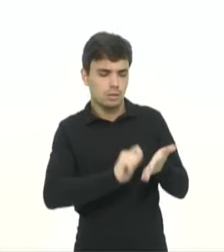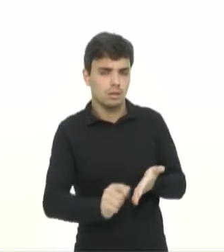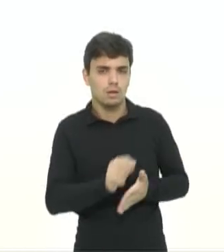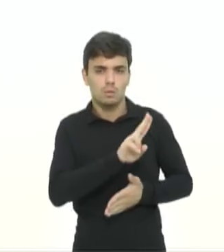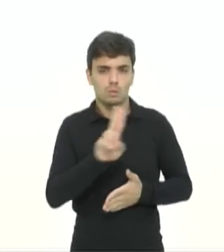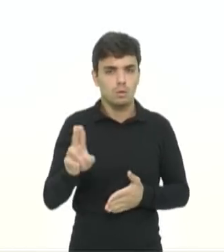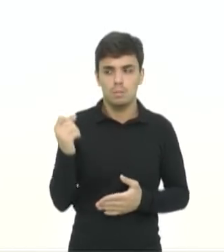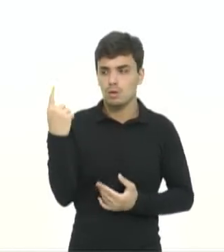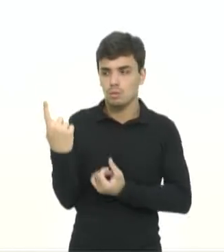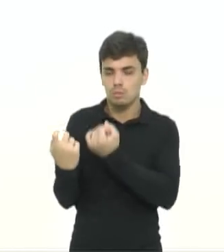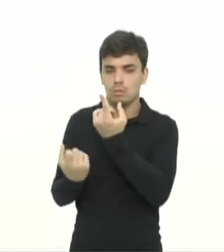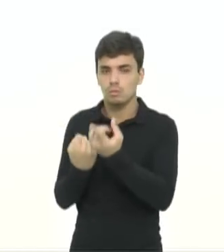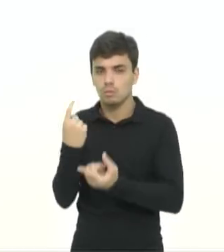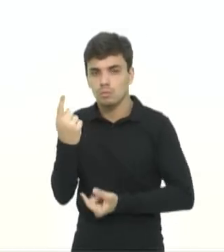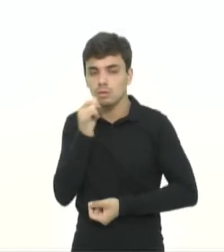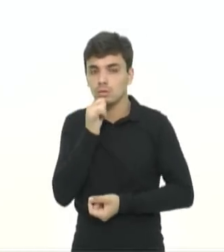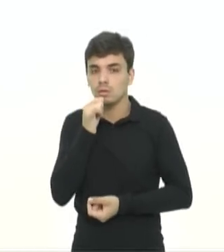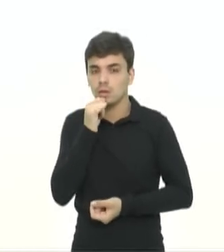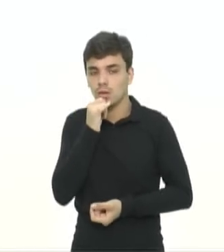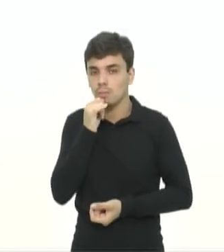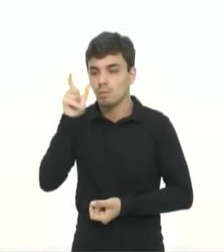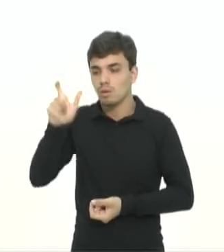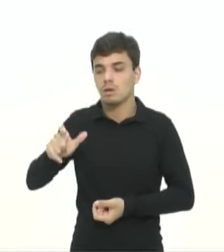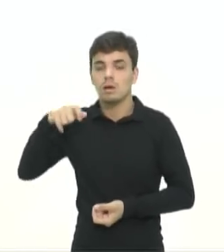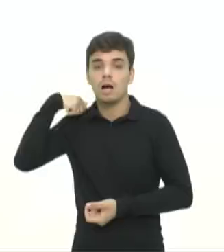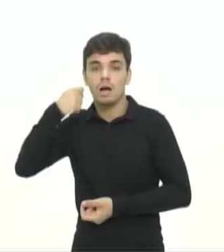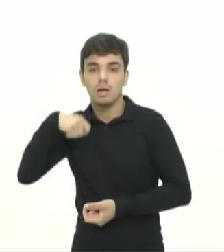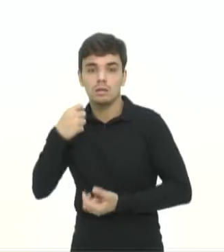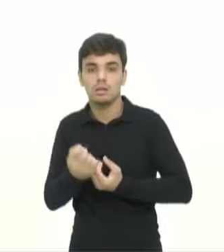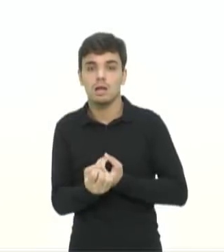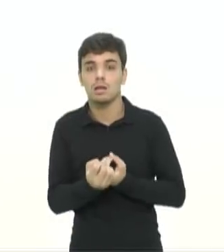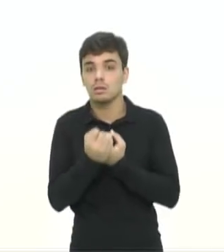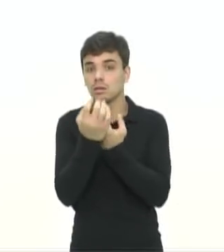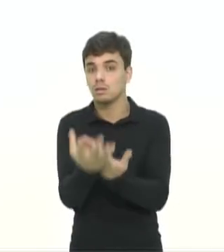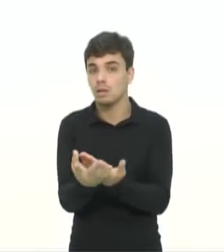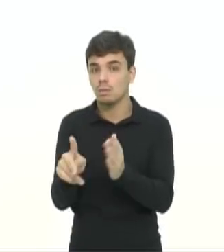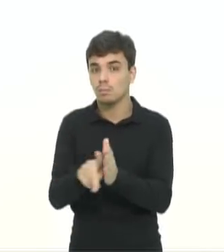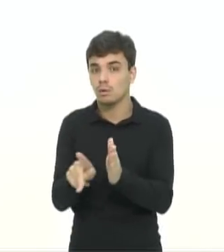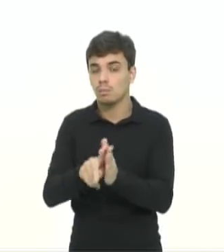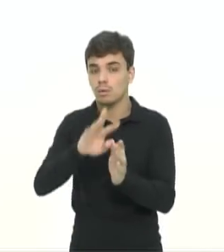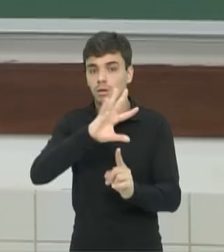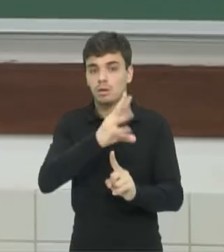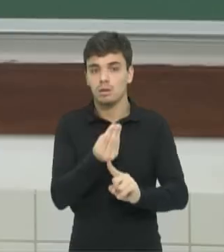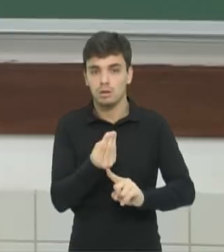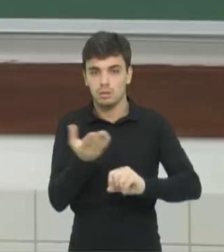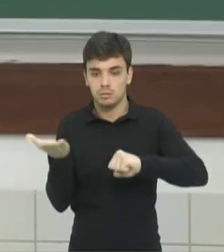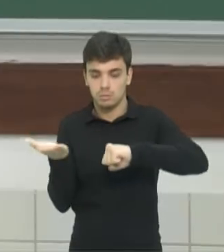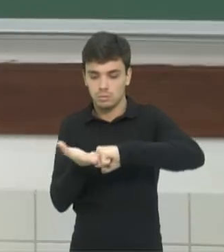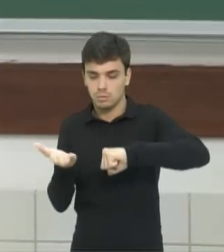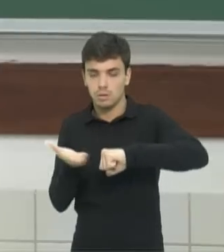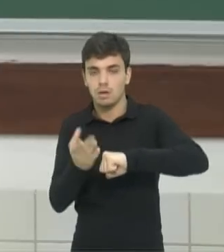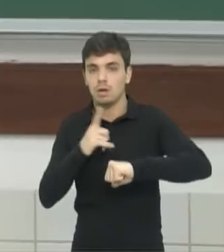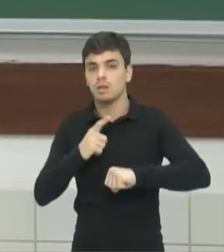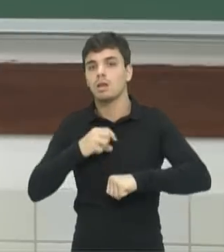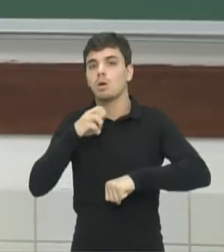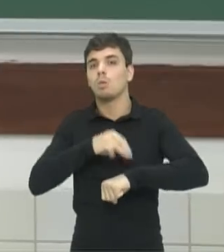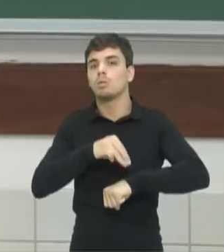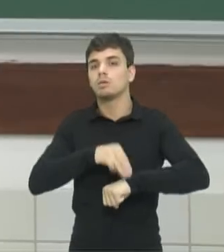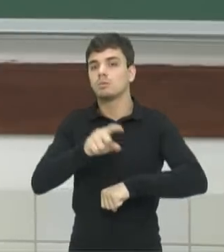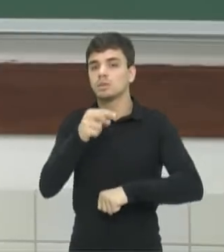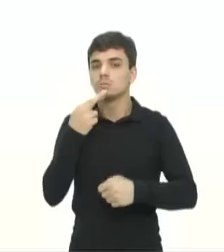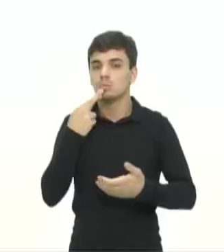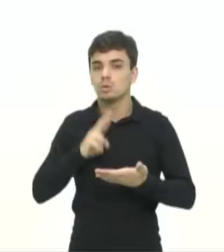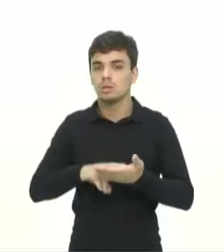alguns exemplos de artistas que expressam características da arte contemporânea. Minutinhos aí, a professora já